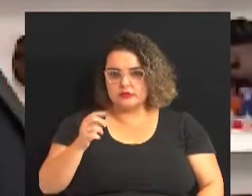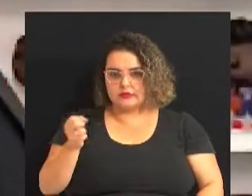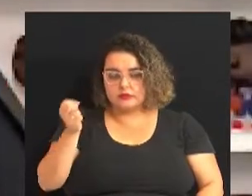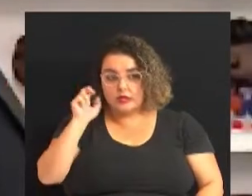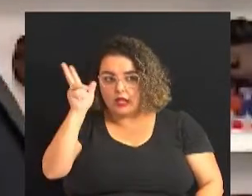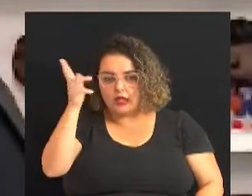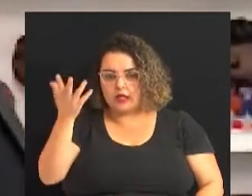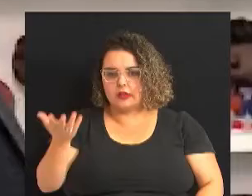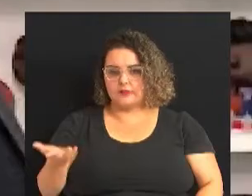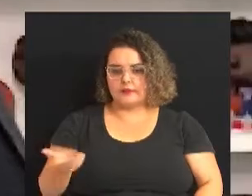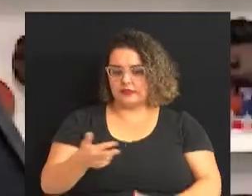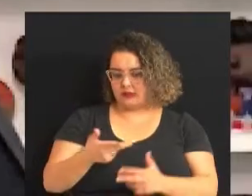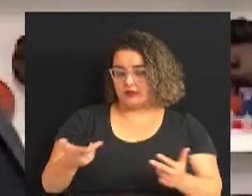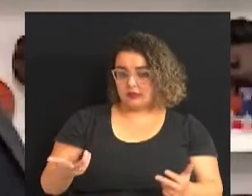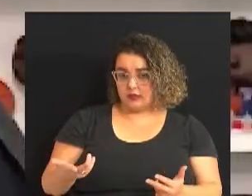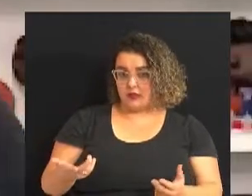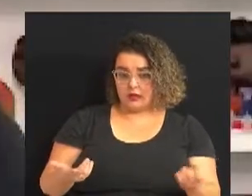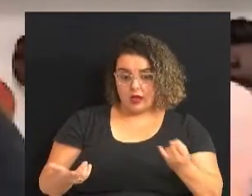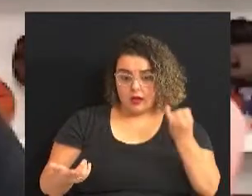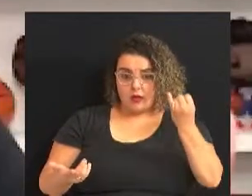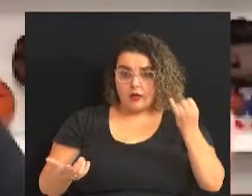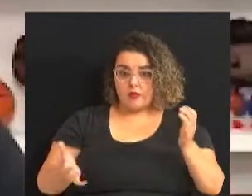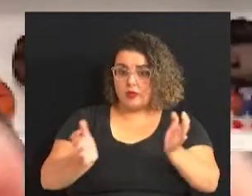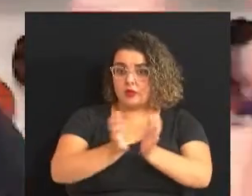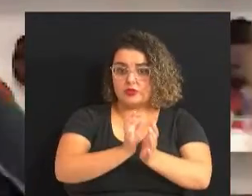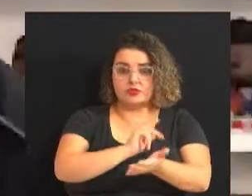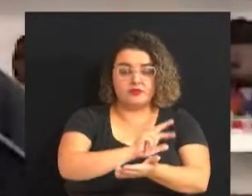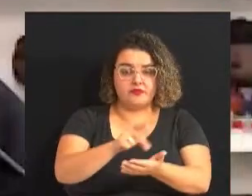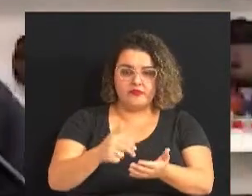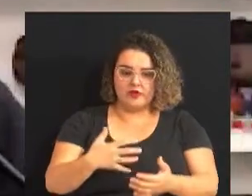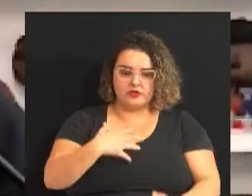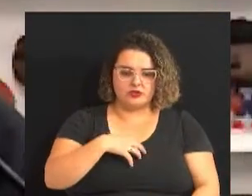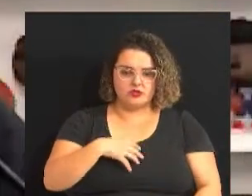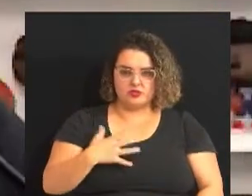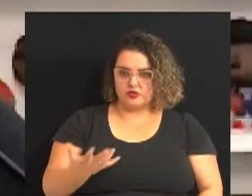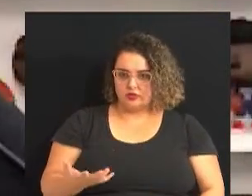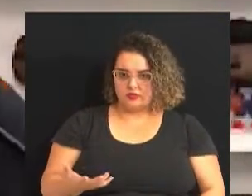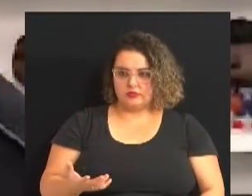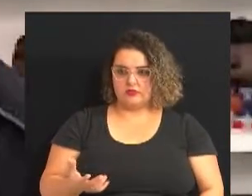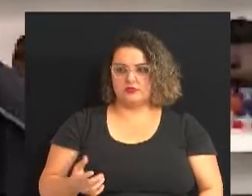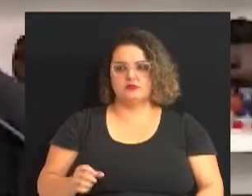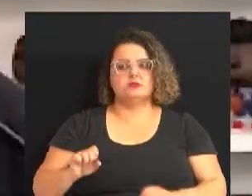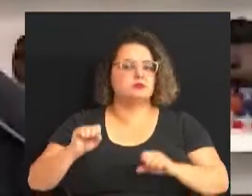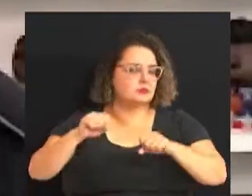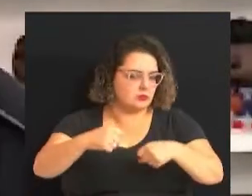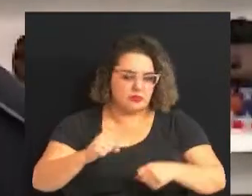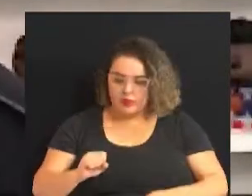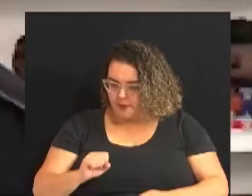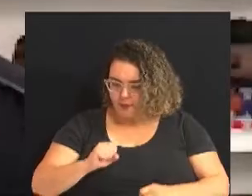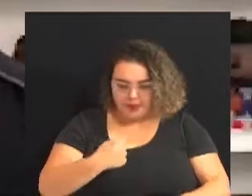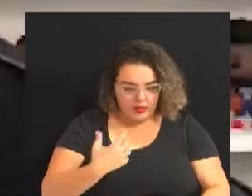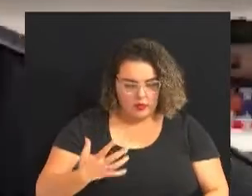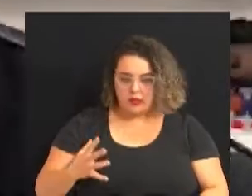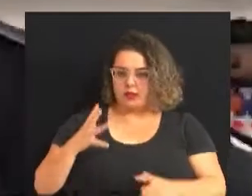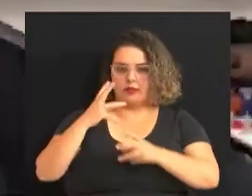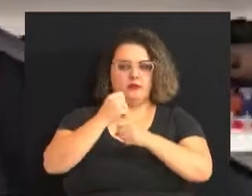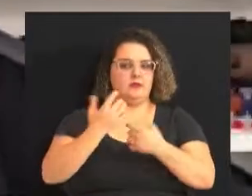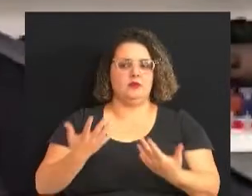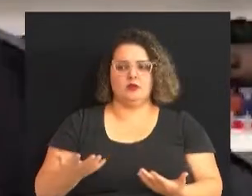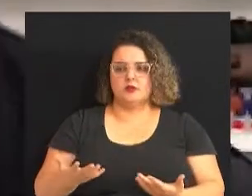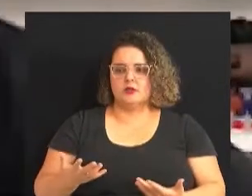é importante você ajudar o time de diversas maneiras, tanto no aspecto defensivo, como na força, como